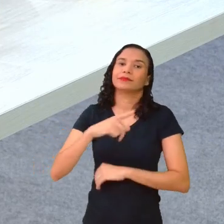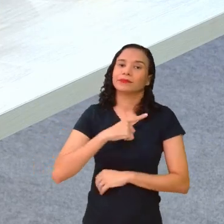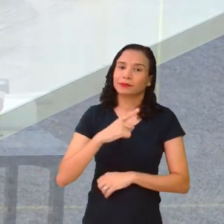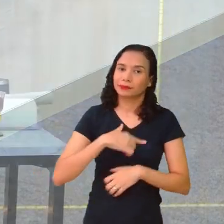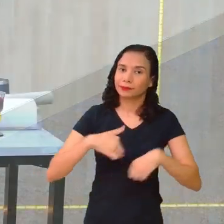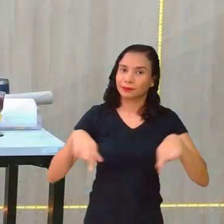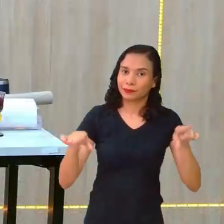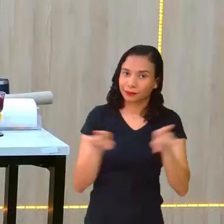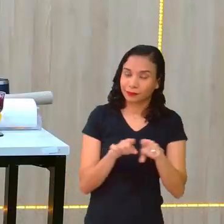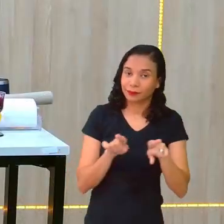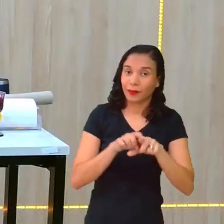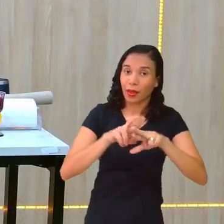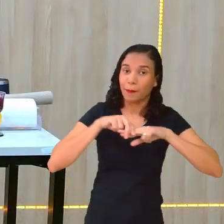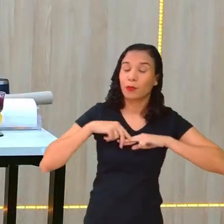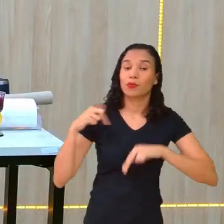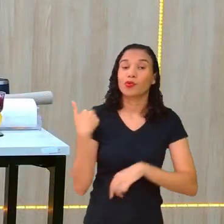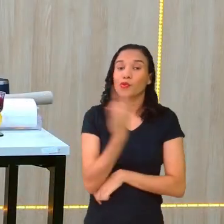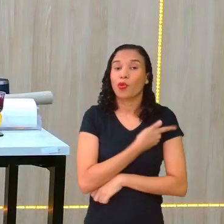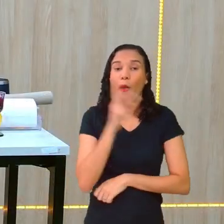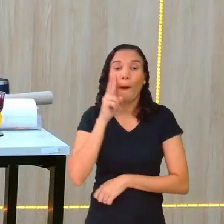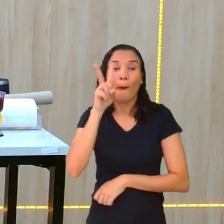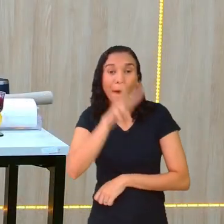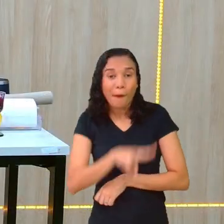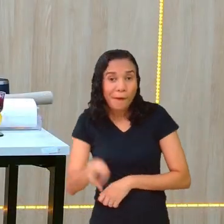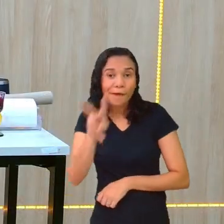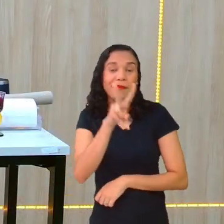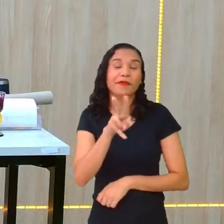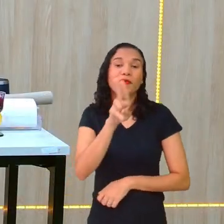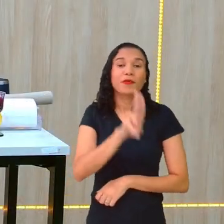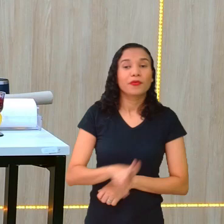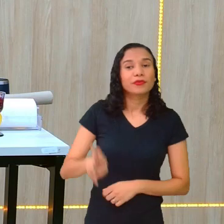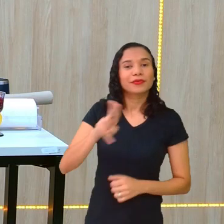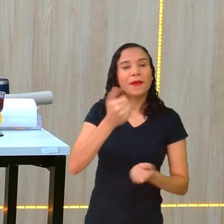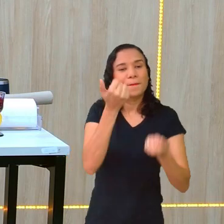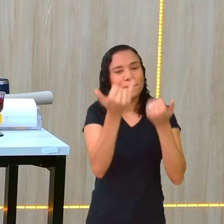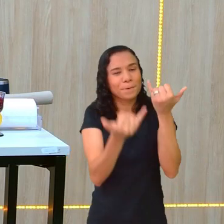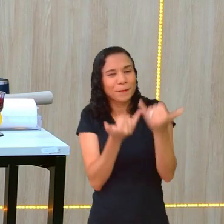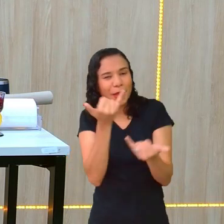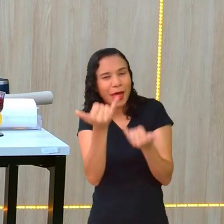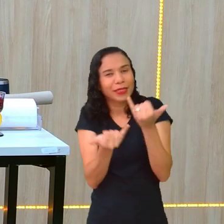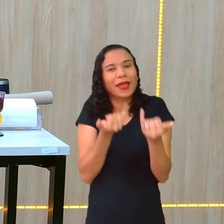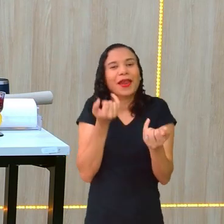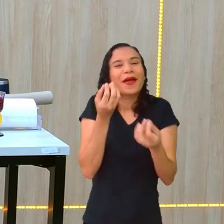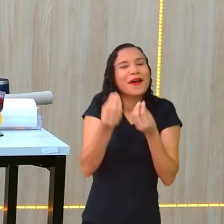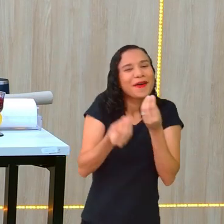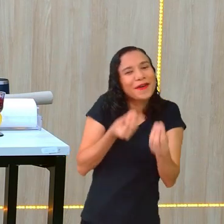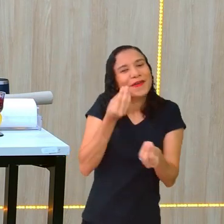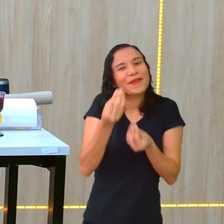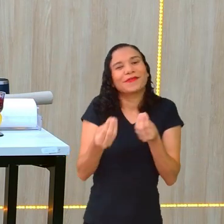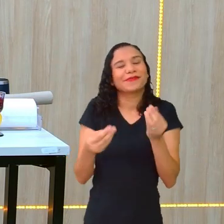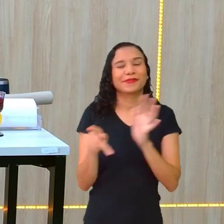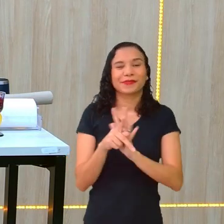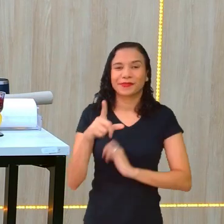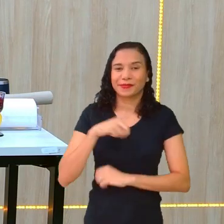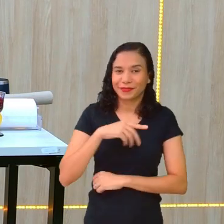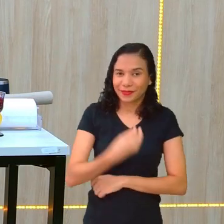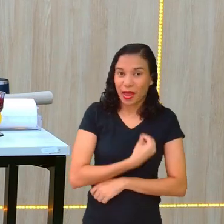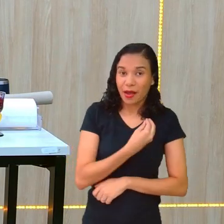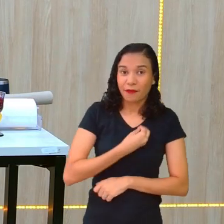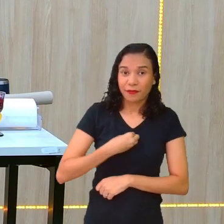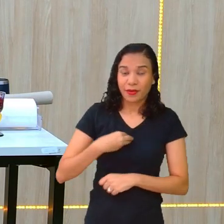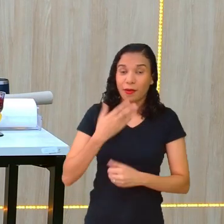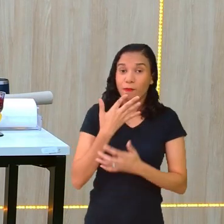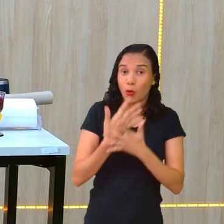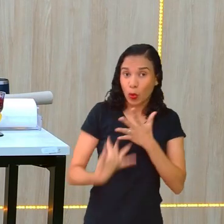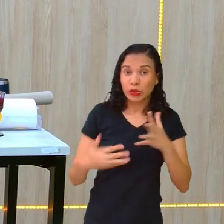negativo. Então, com isso, a gente está vendo aí, através dessa brincadeira, né, gente, a questão aí da